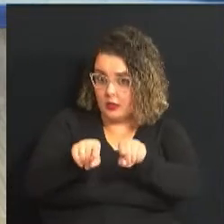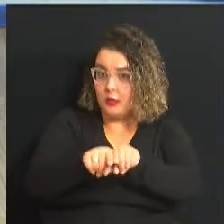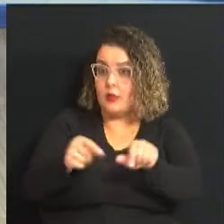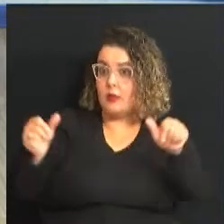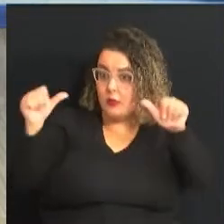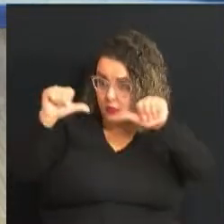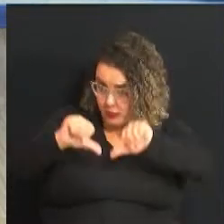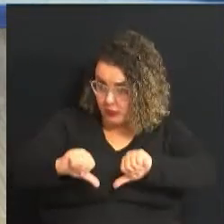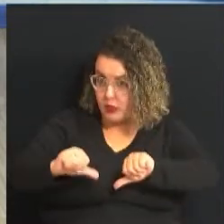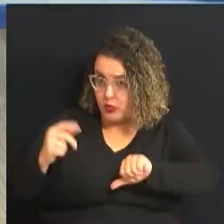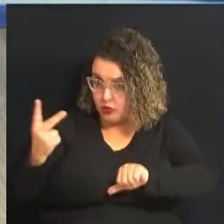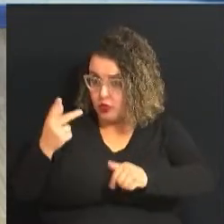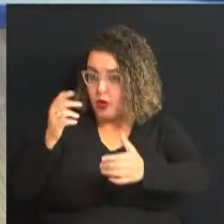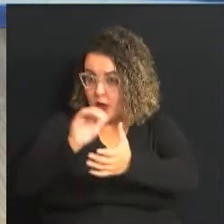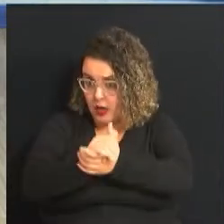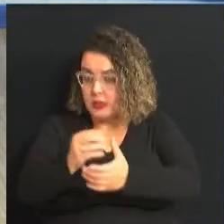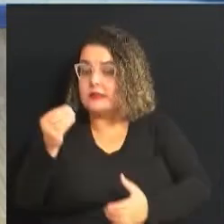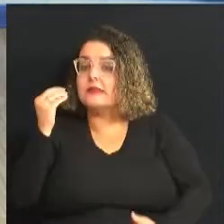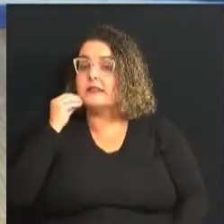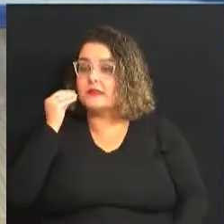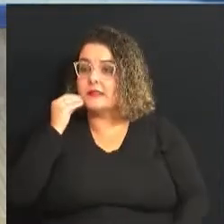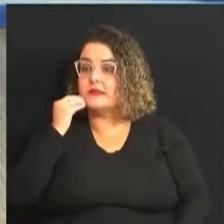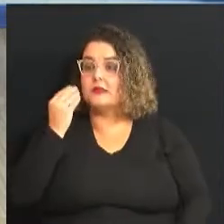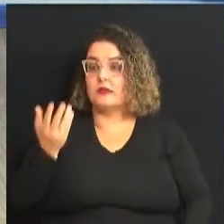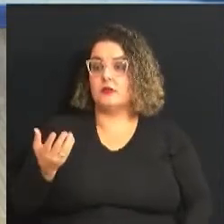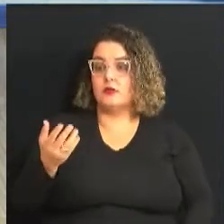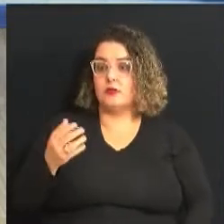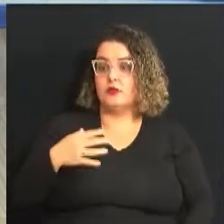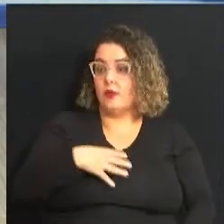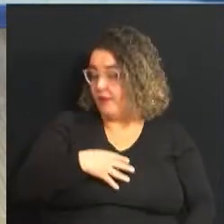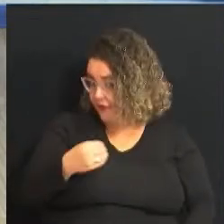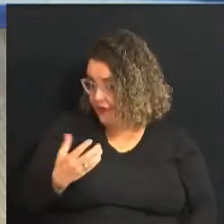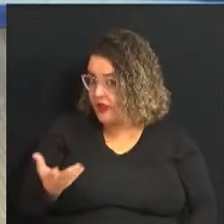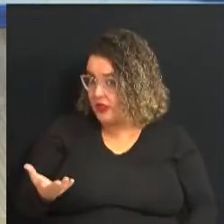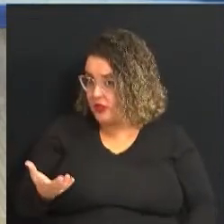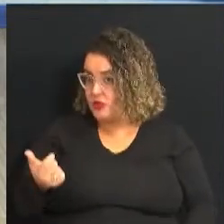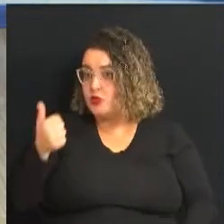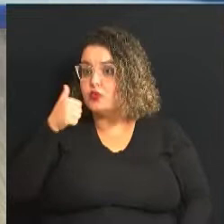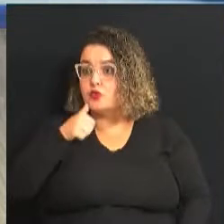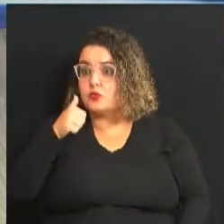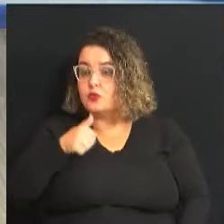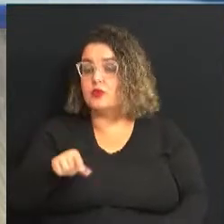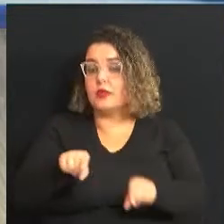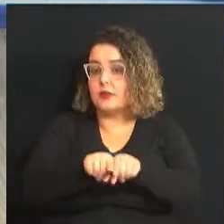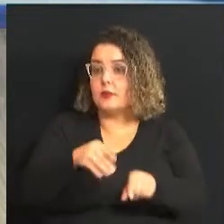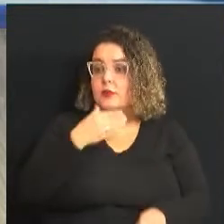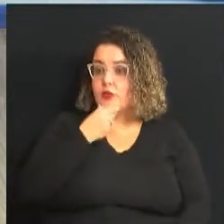o casal que está tentando ter filhos, isso tanto o homem quanto na mulher?